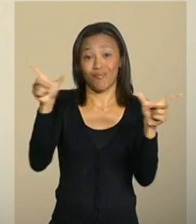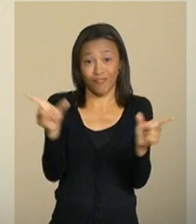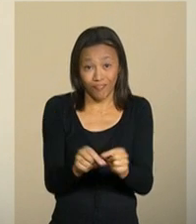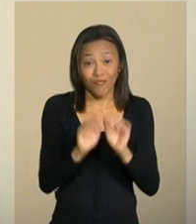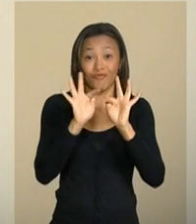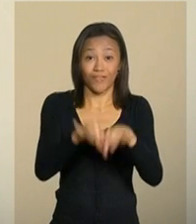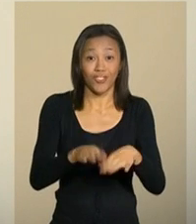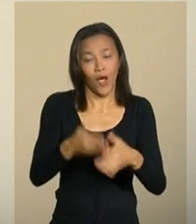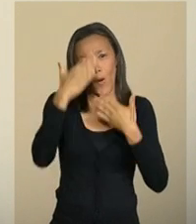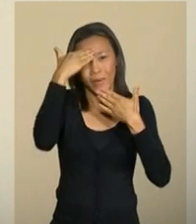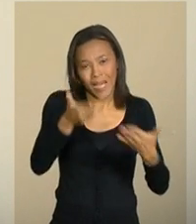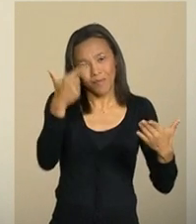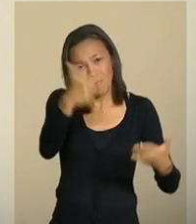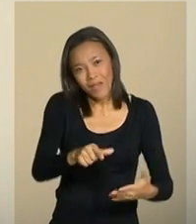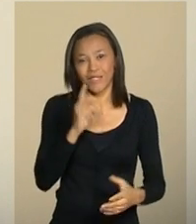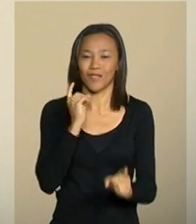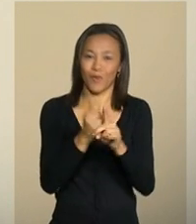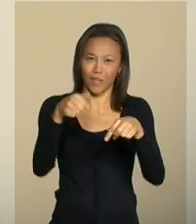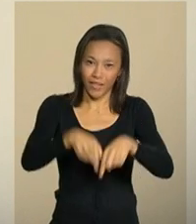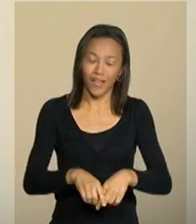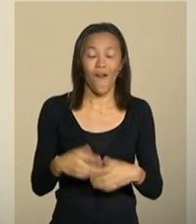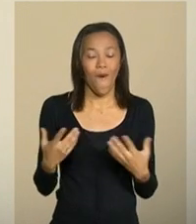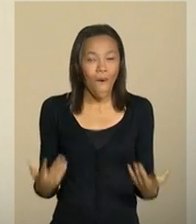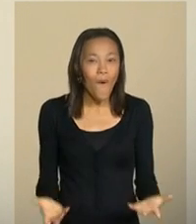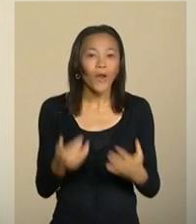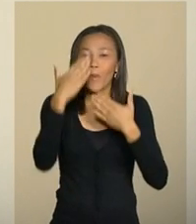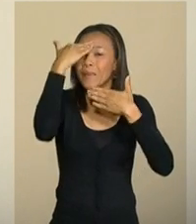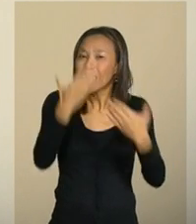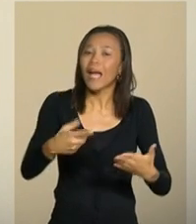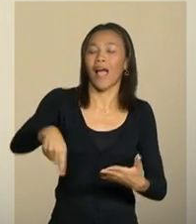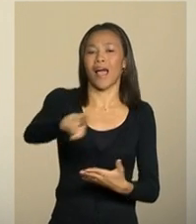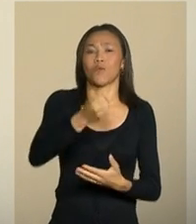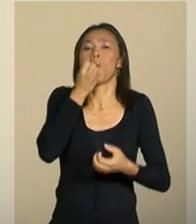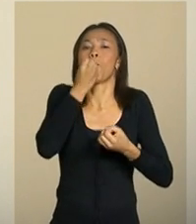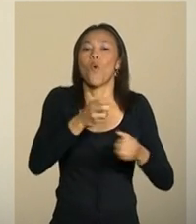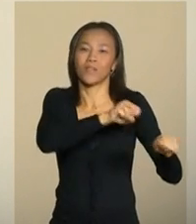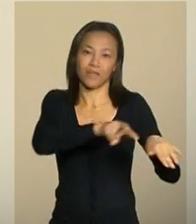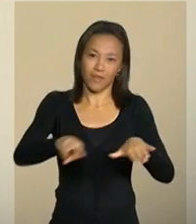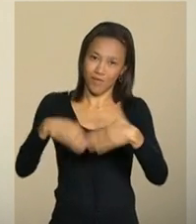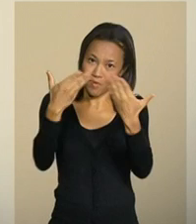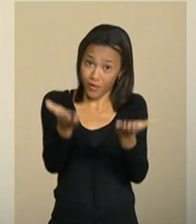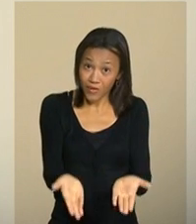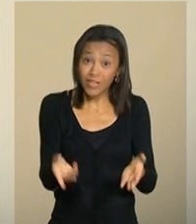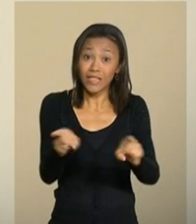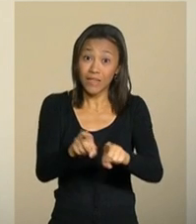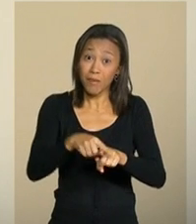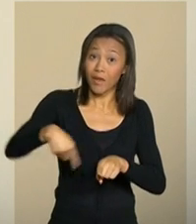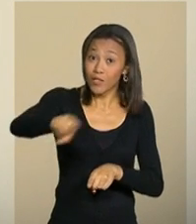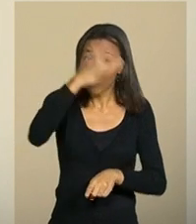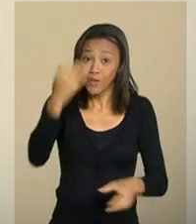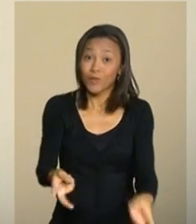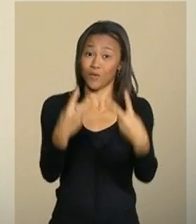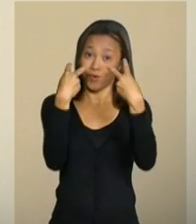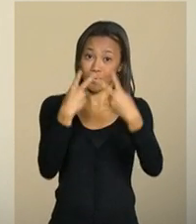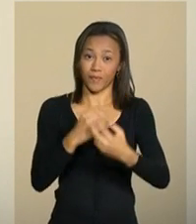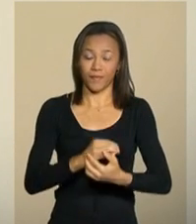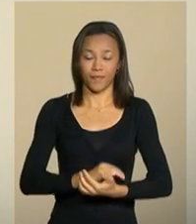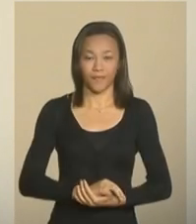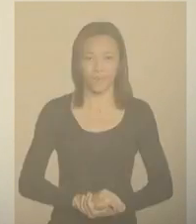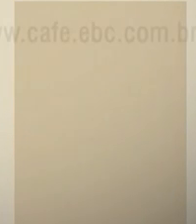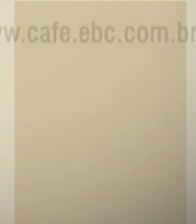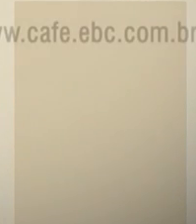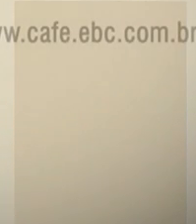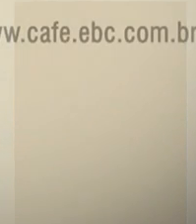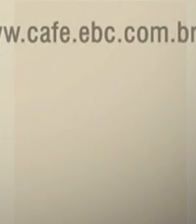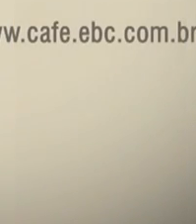hoje chegou ao fim obrigado por mais esse café olha Luciano muito obrigada uma boa semana para você e para os nossos ouvintes você que nos